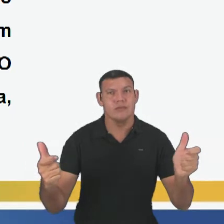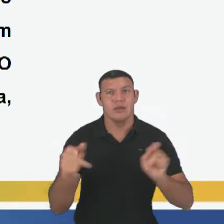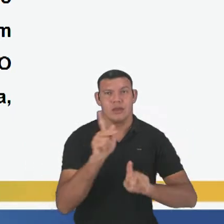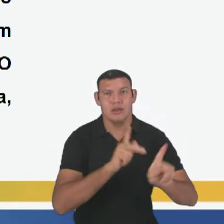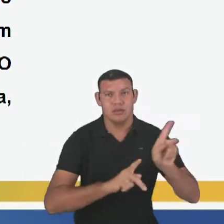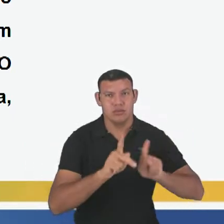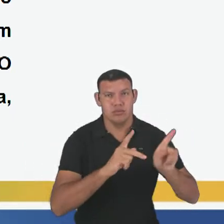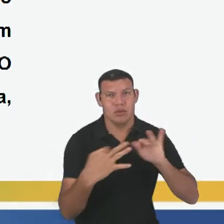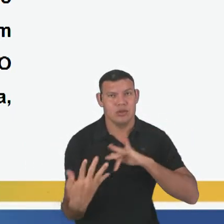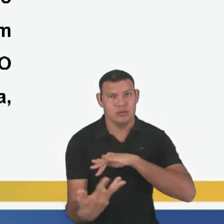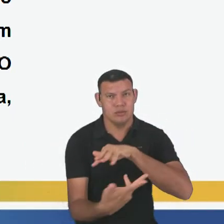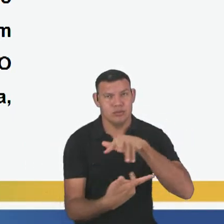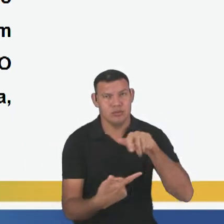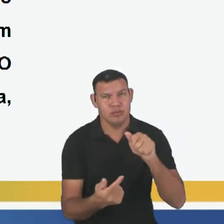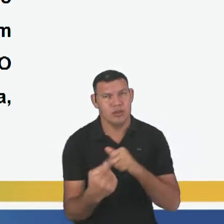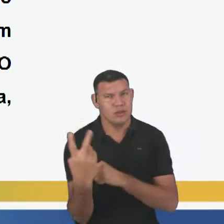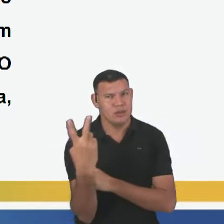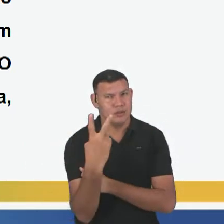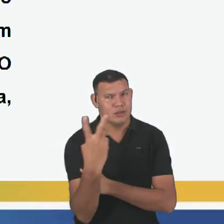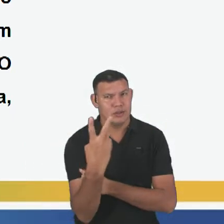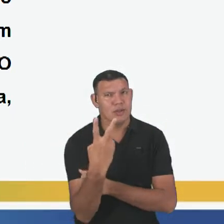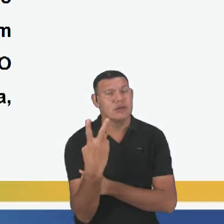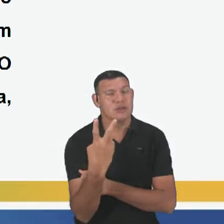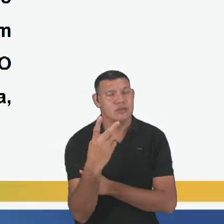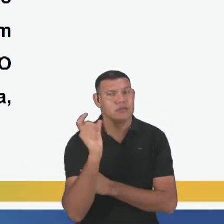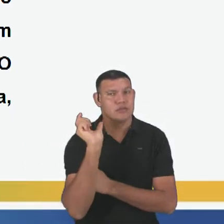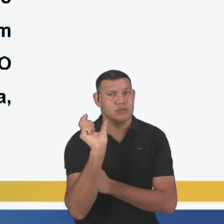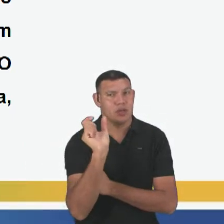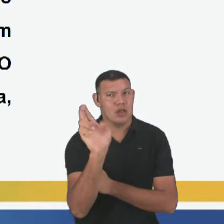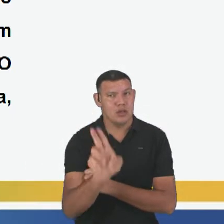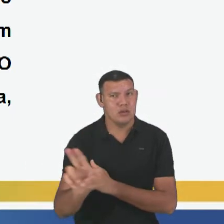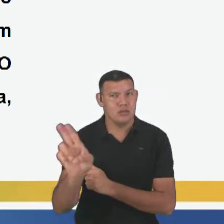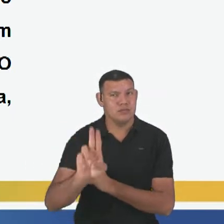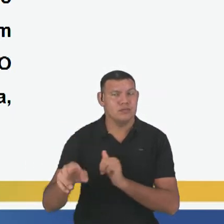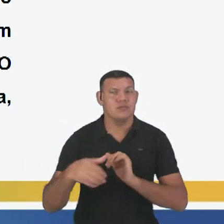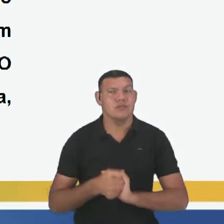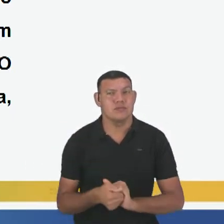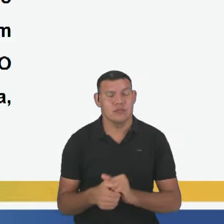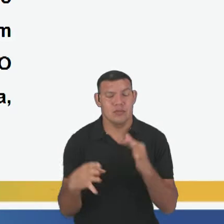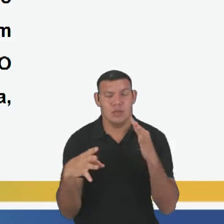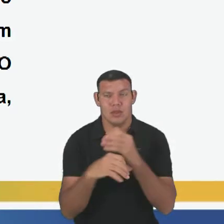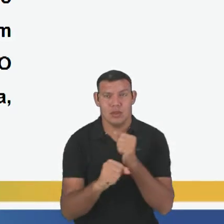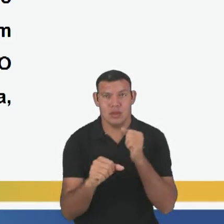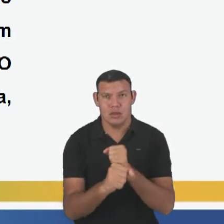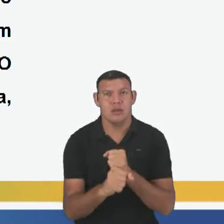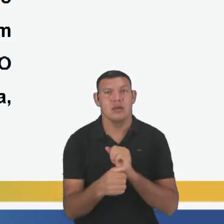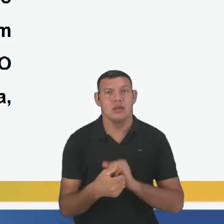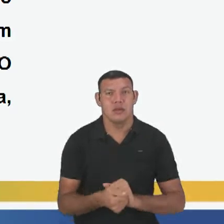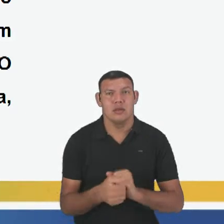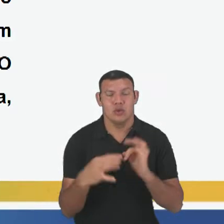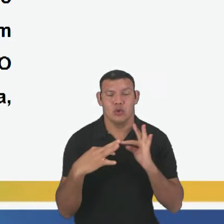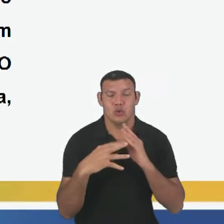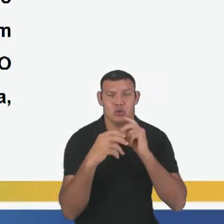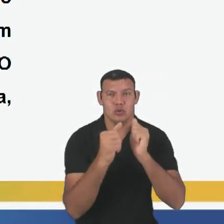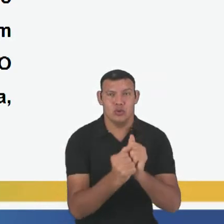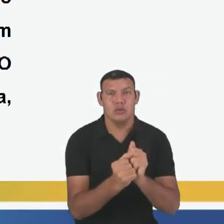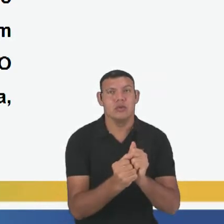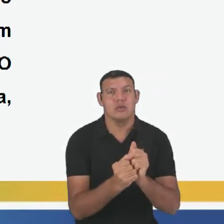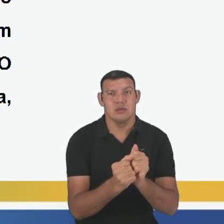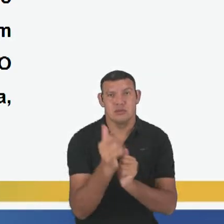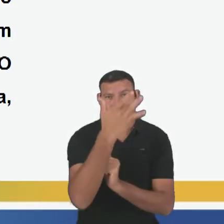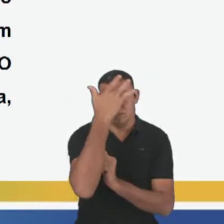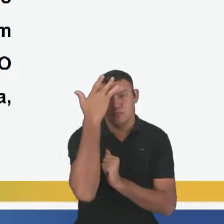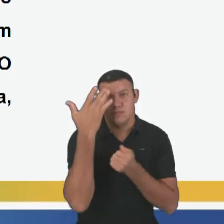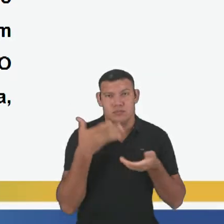demográfico mundial, você pode usar qualquer um dos termos, é calculado a partir do saldo entre o total de pessoas nascidas